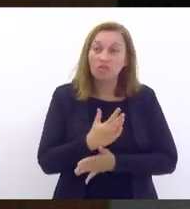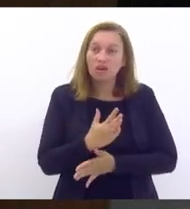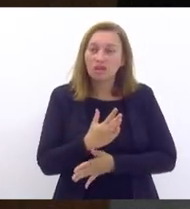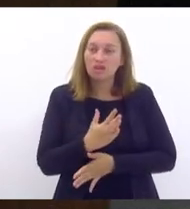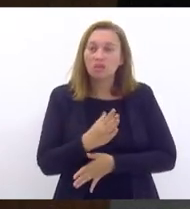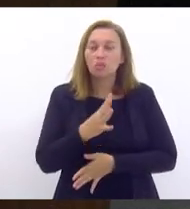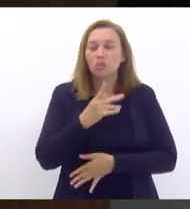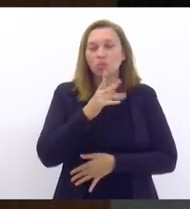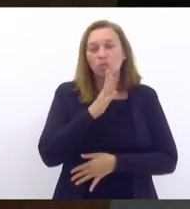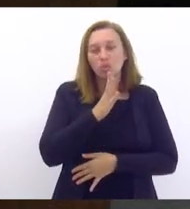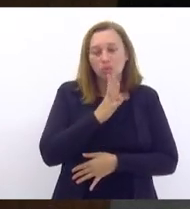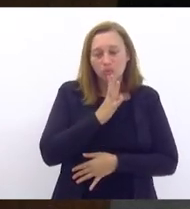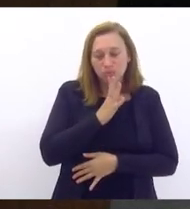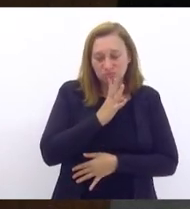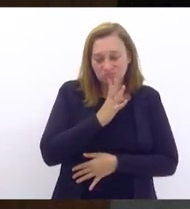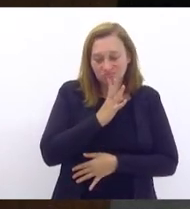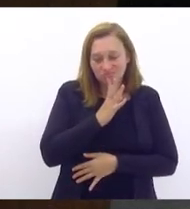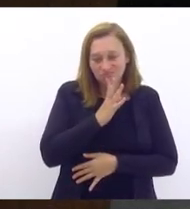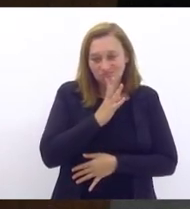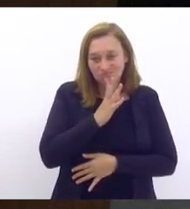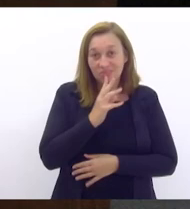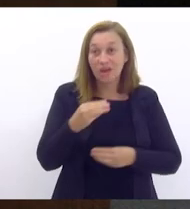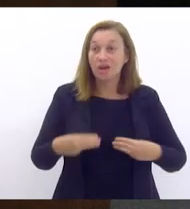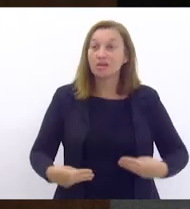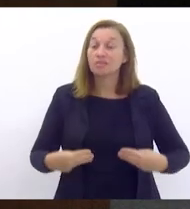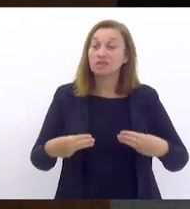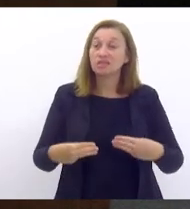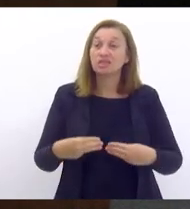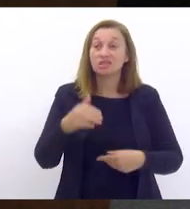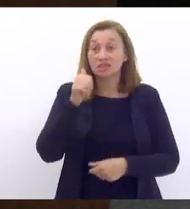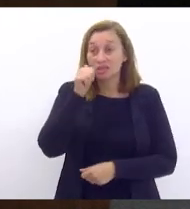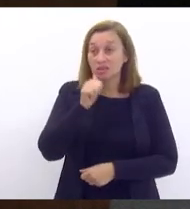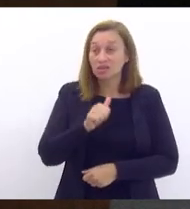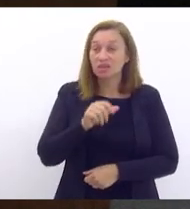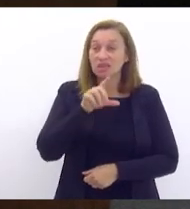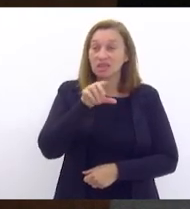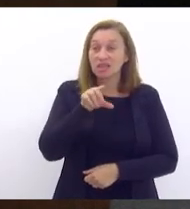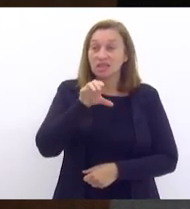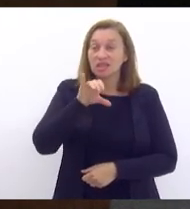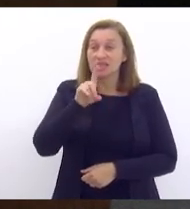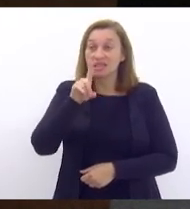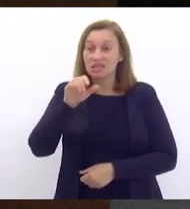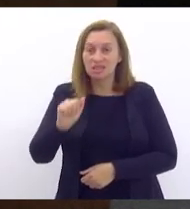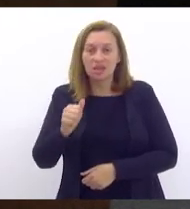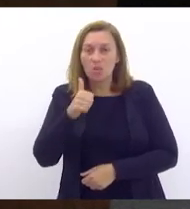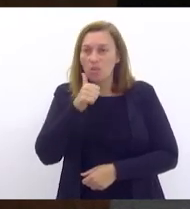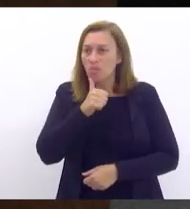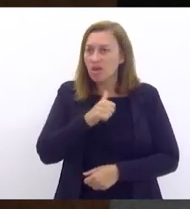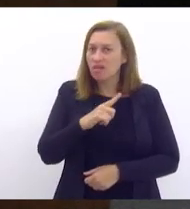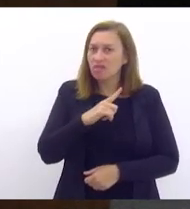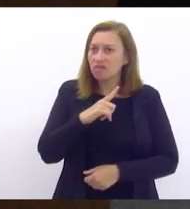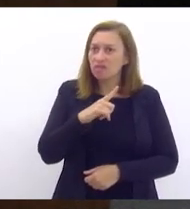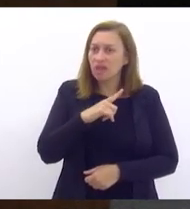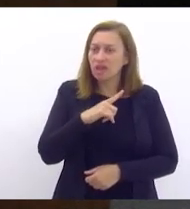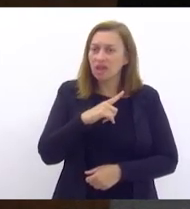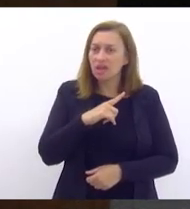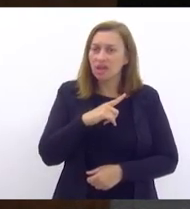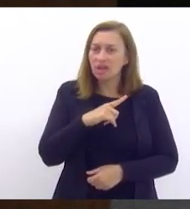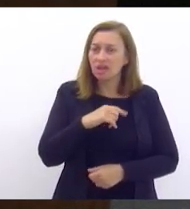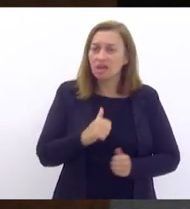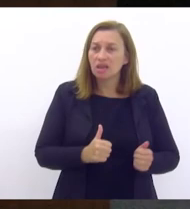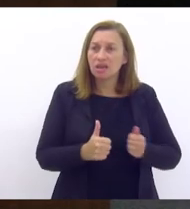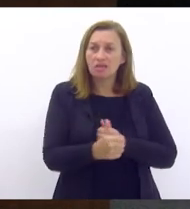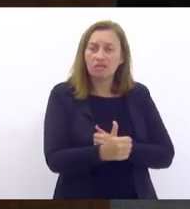o reconhecimento à ministra das Mulheres, Cida Gonçalves, uma mulher que tem à frente